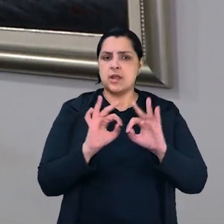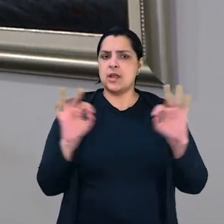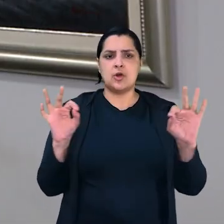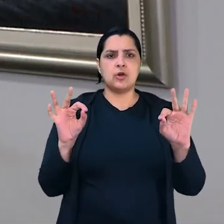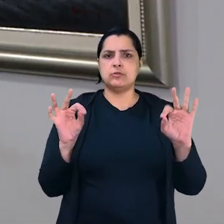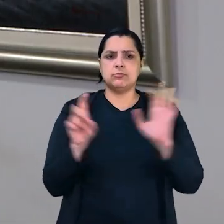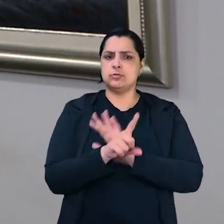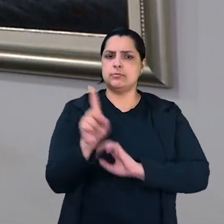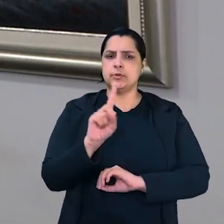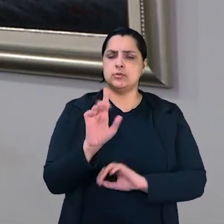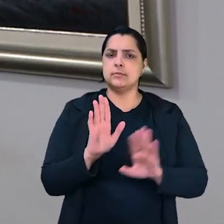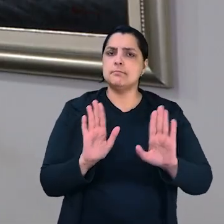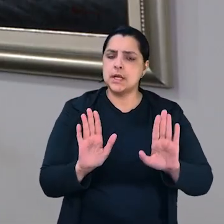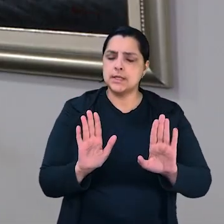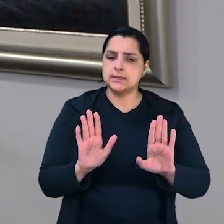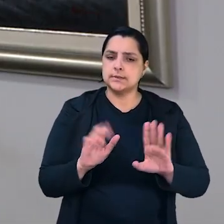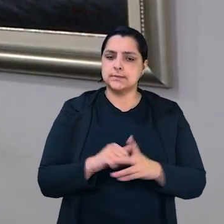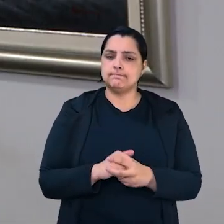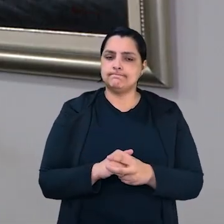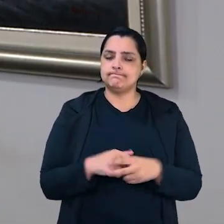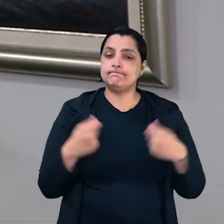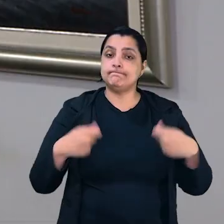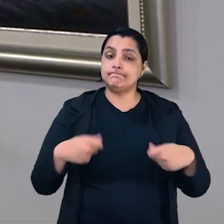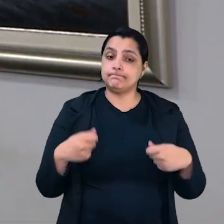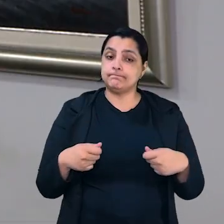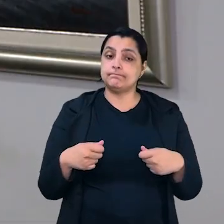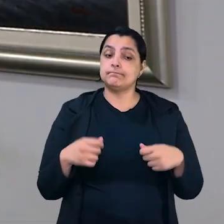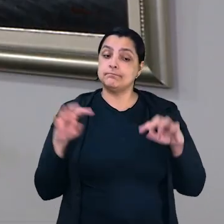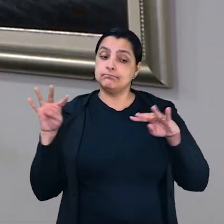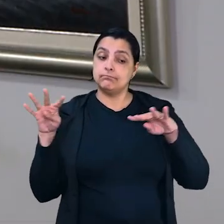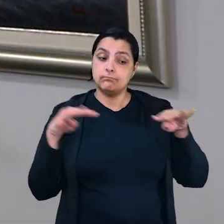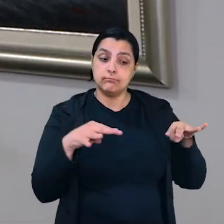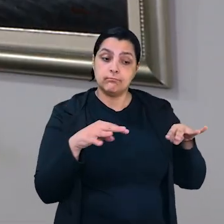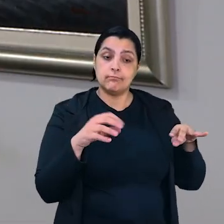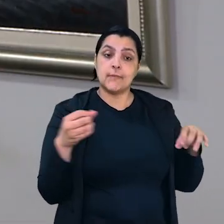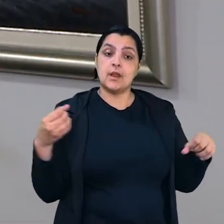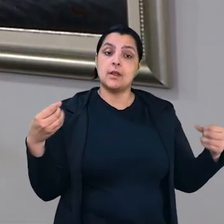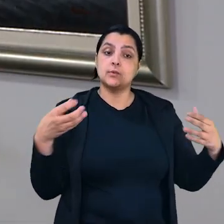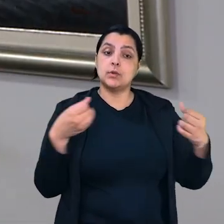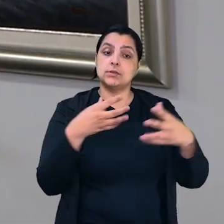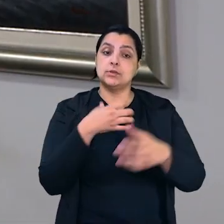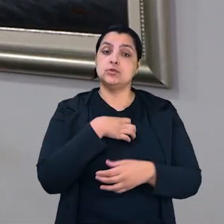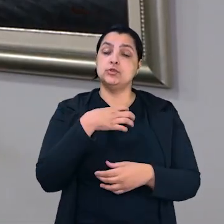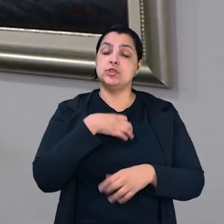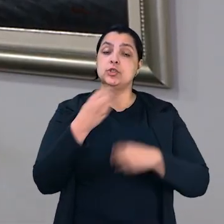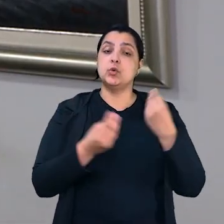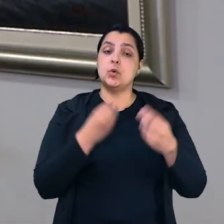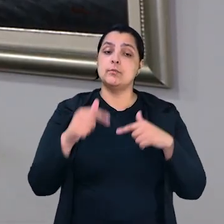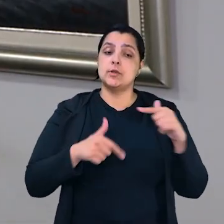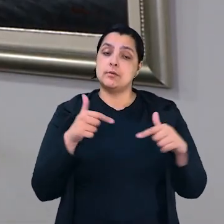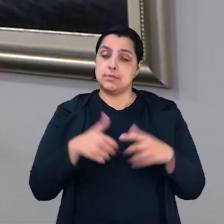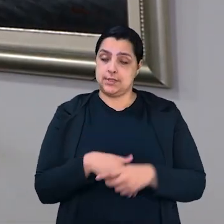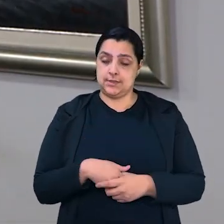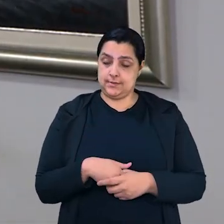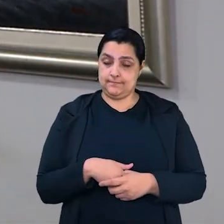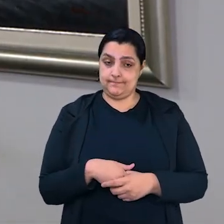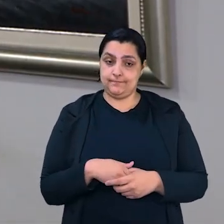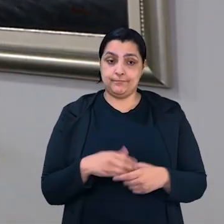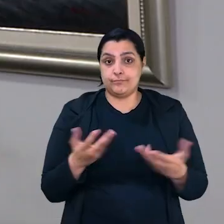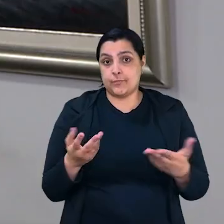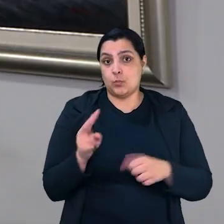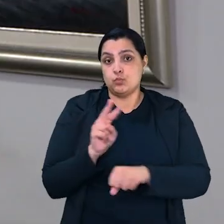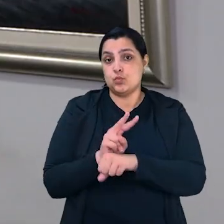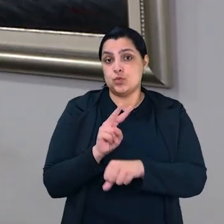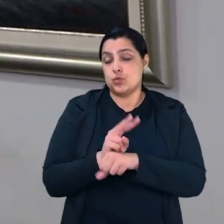Isso é ótimo, ninguém questiona, mas nós precisamos colocar luz nisso para atualizar a forma de execução desse trabalho.